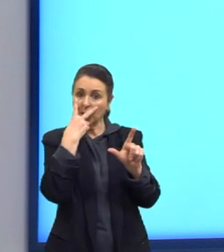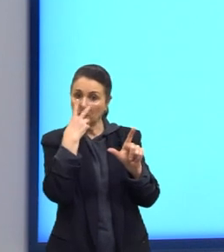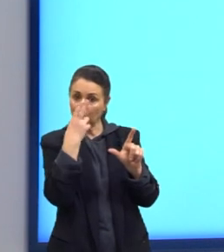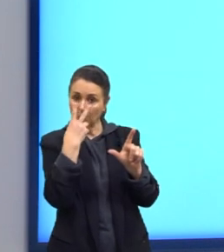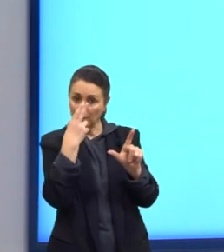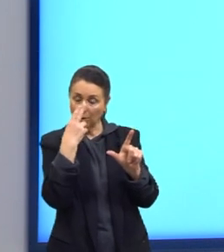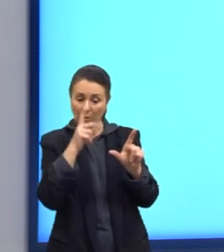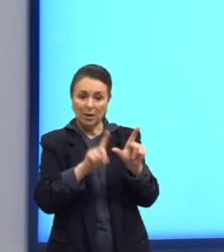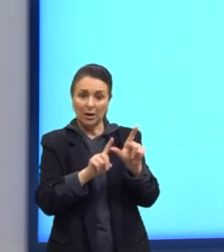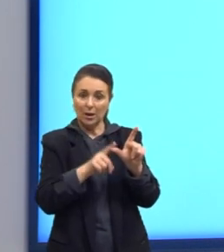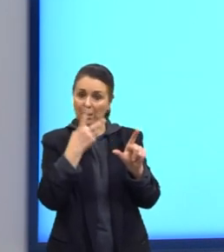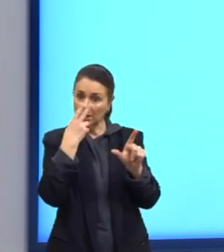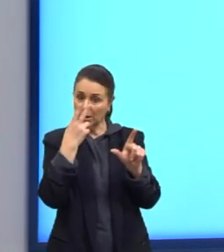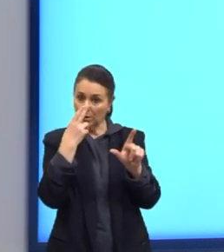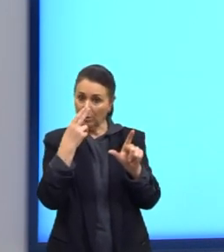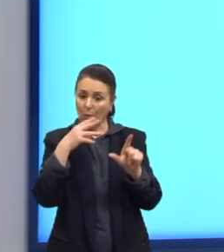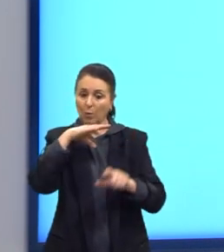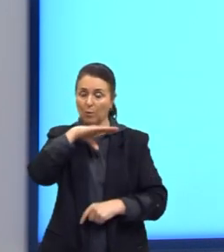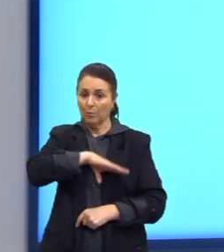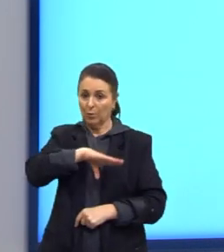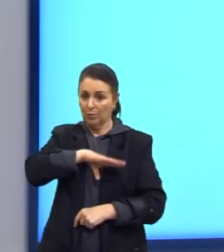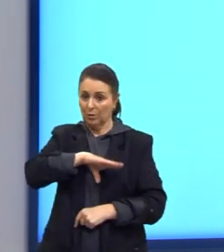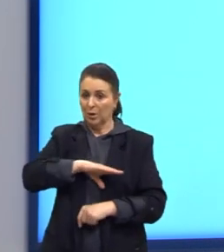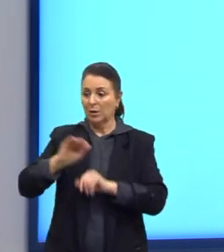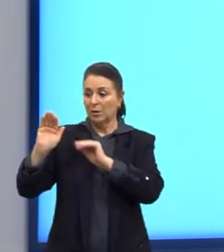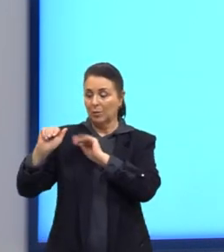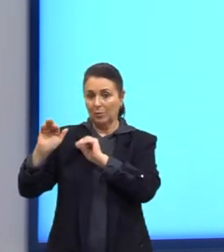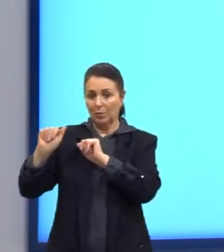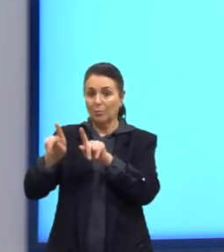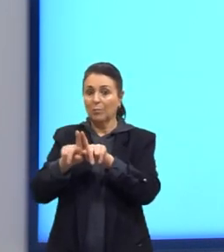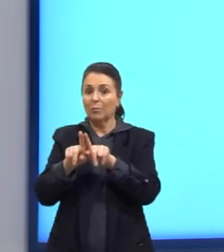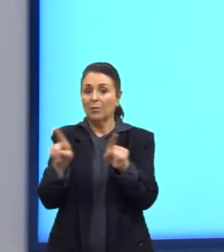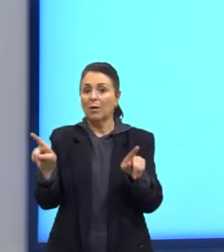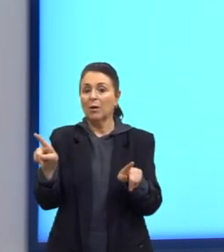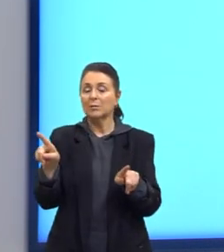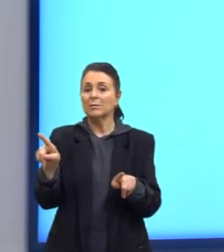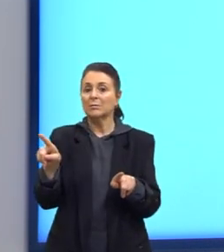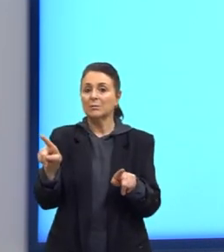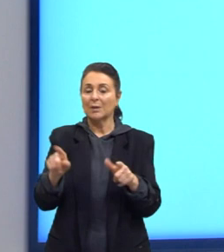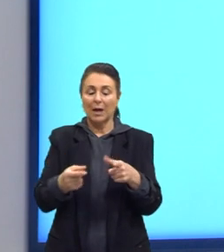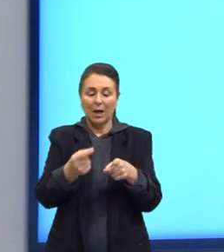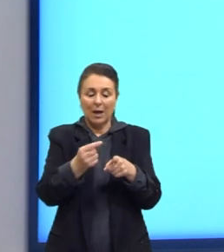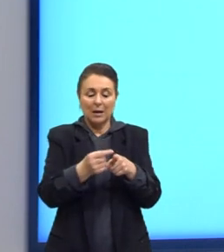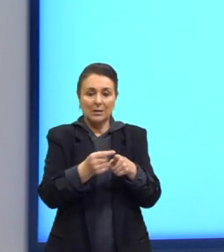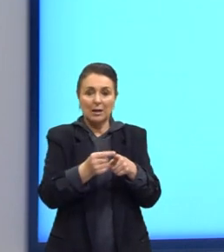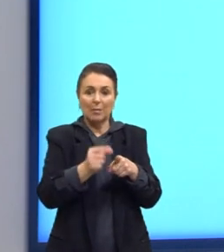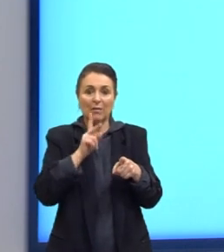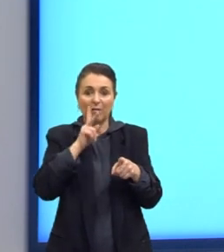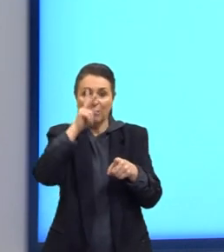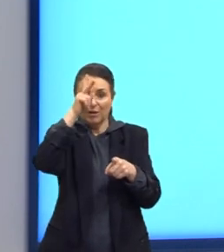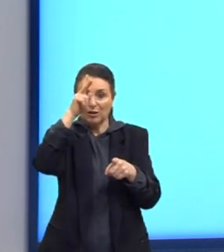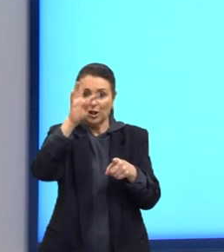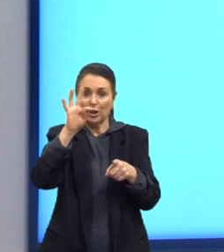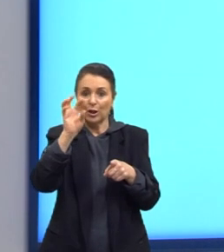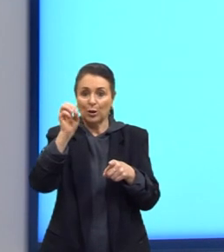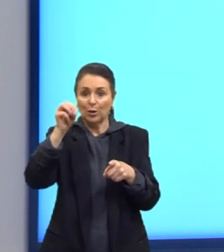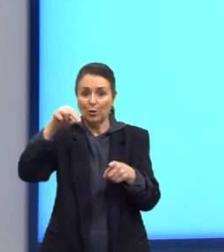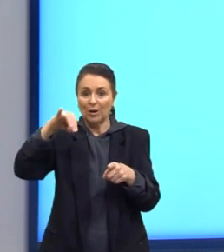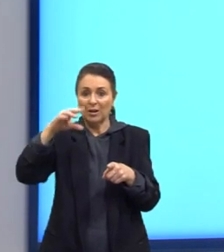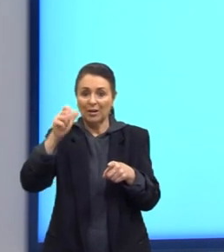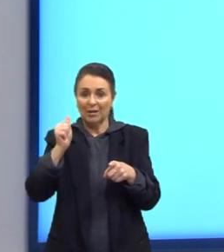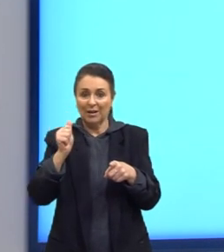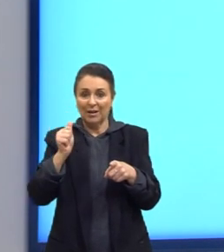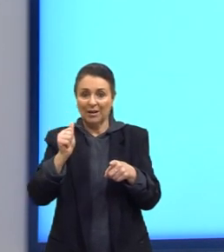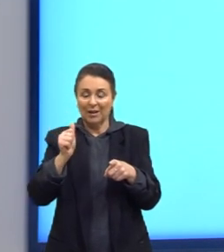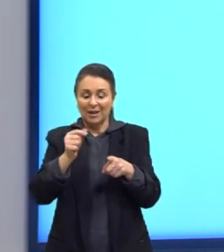nos dois idiomas tanto em espanhol em português porém a sílaba tônica o assento está em sílaba